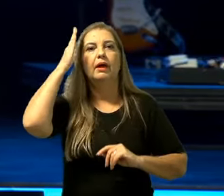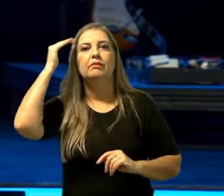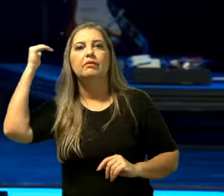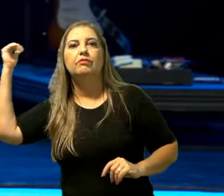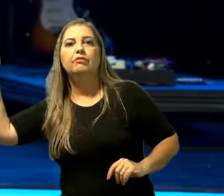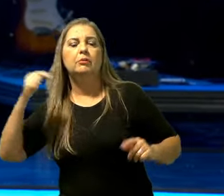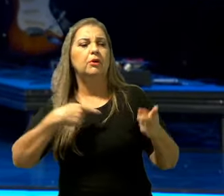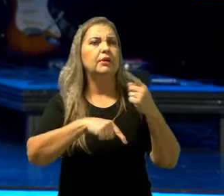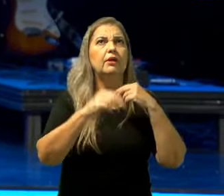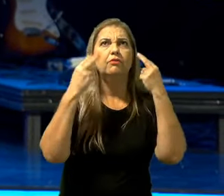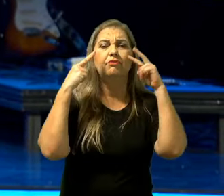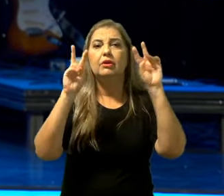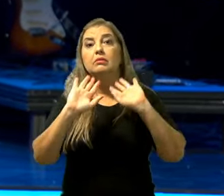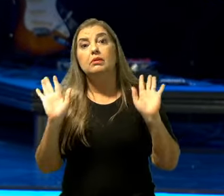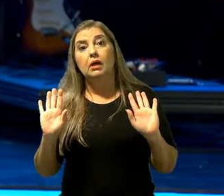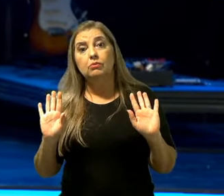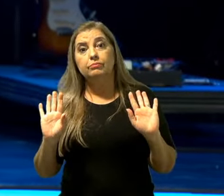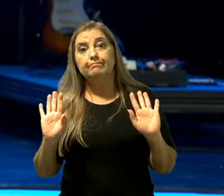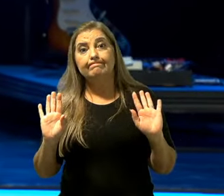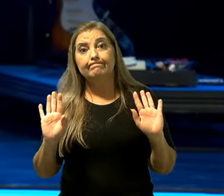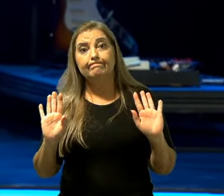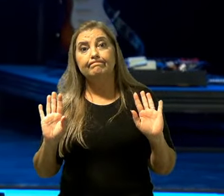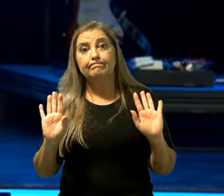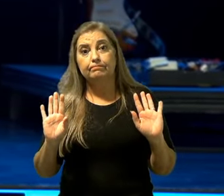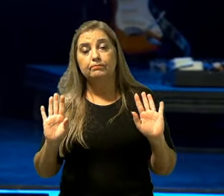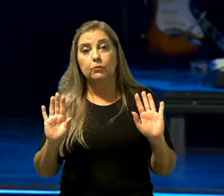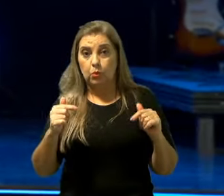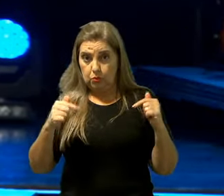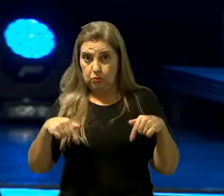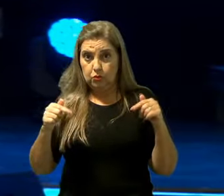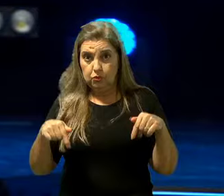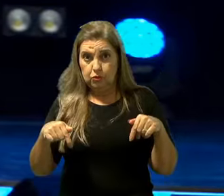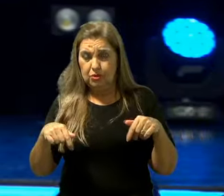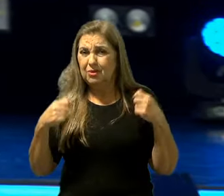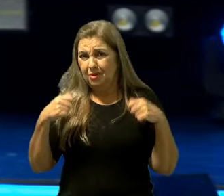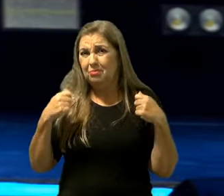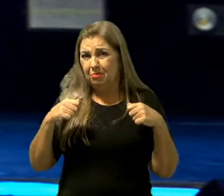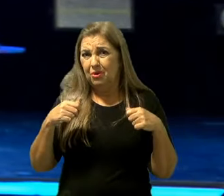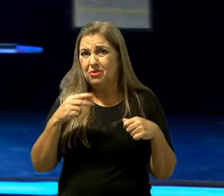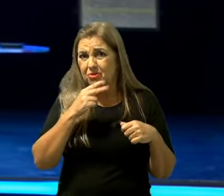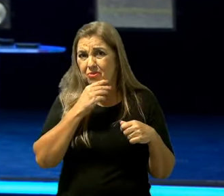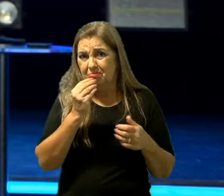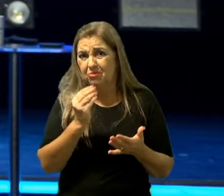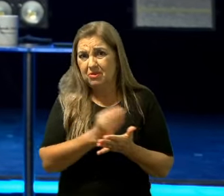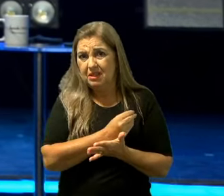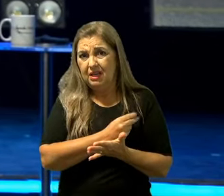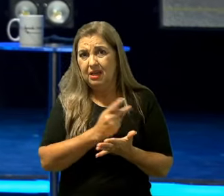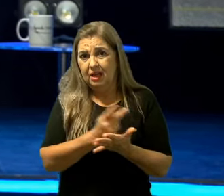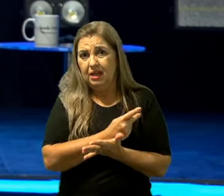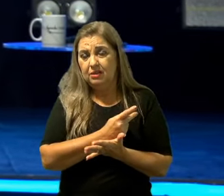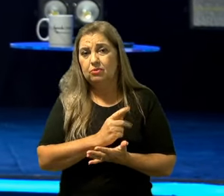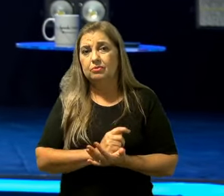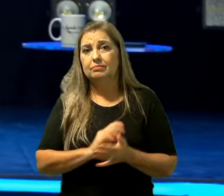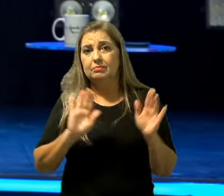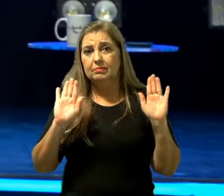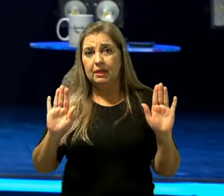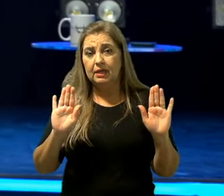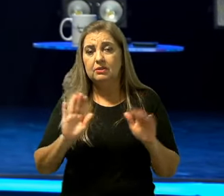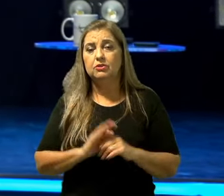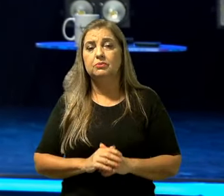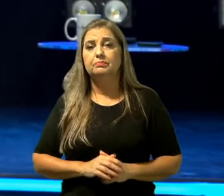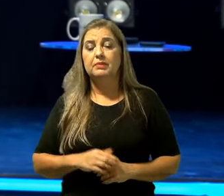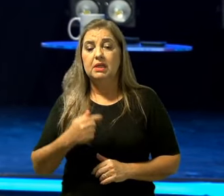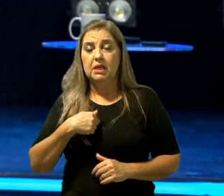eu quero ver isso. Mas eu acho que hoje, eu posso estar errado, você tem todo o direito de discordar de mim, mas eu acho